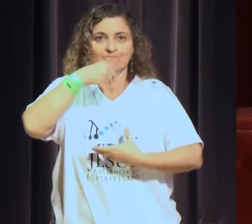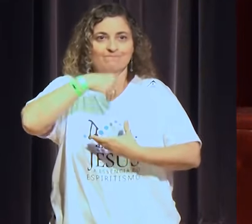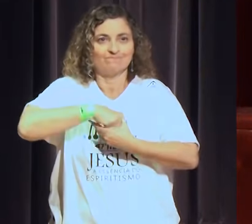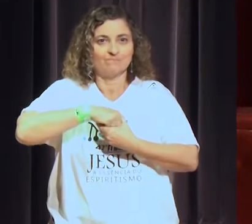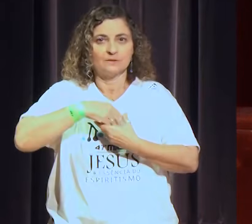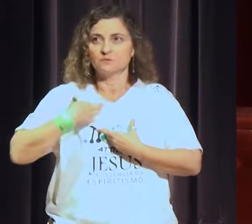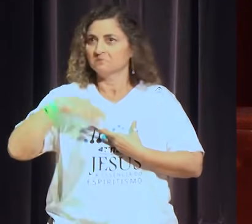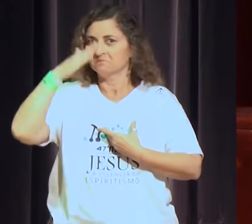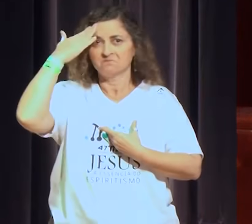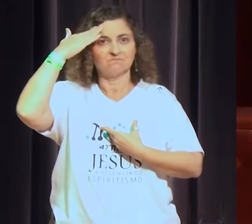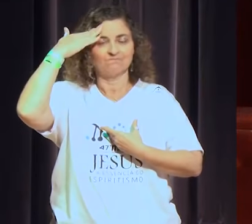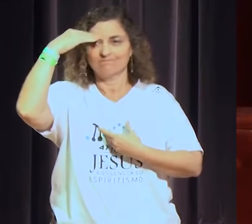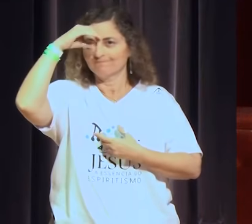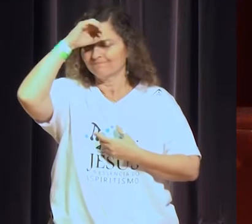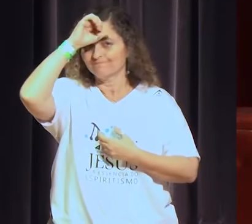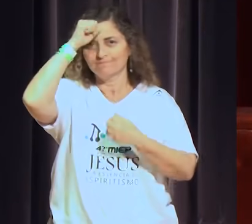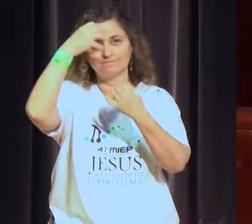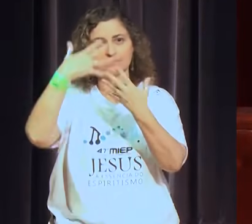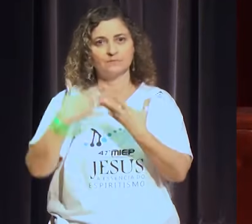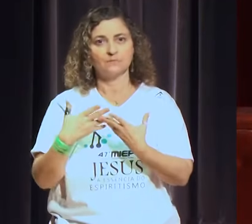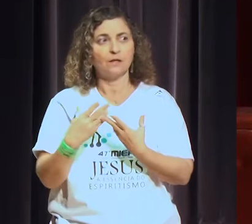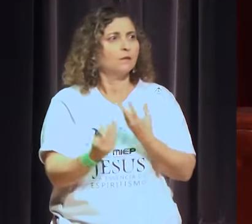Como que essa experiência é vivida?